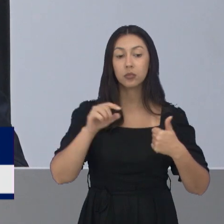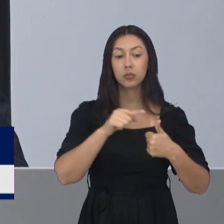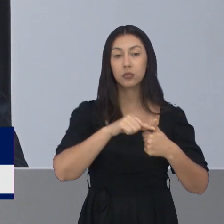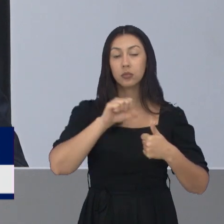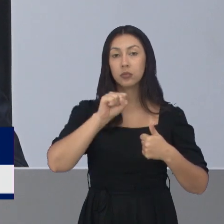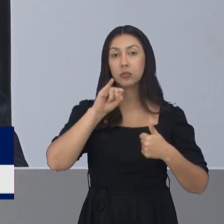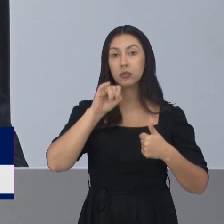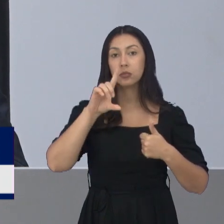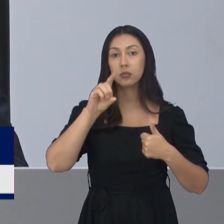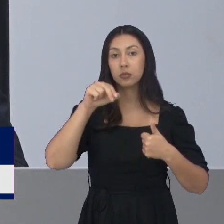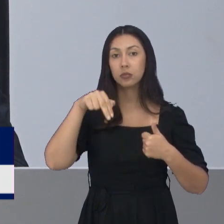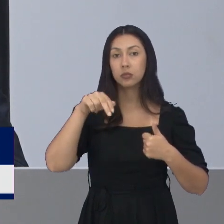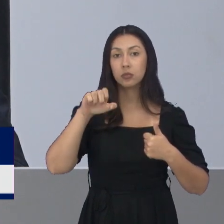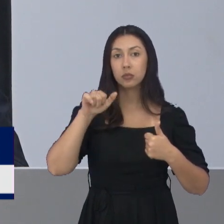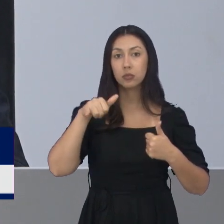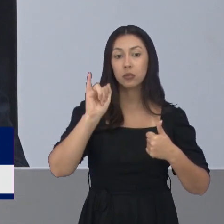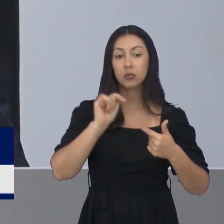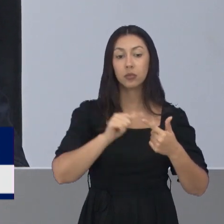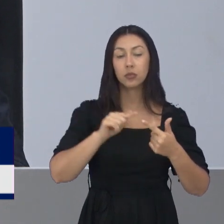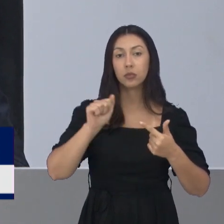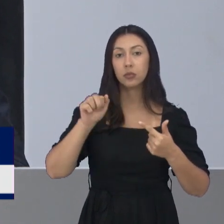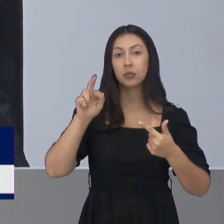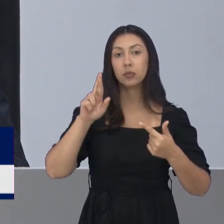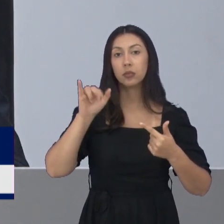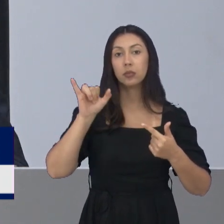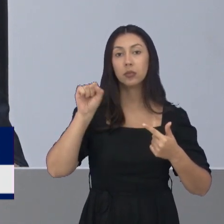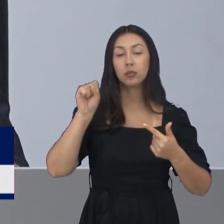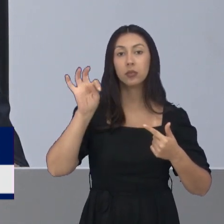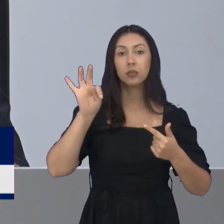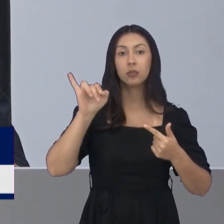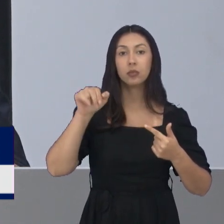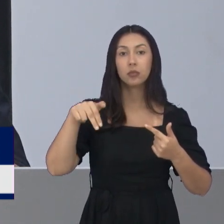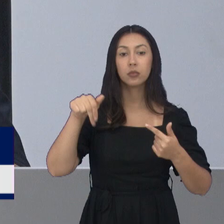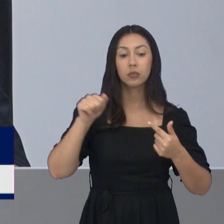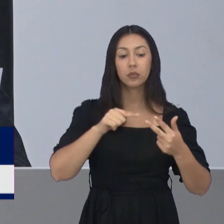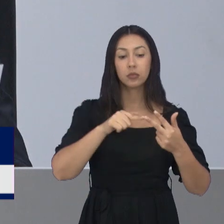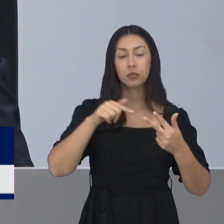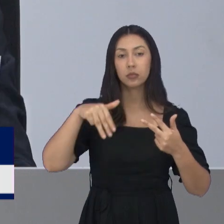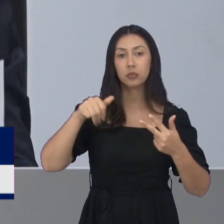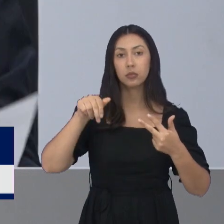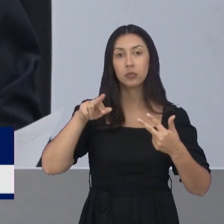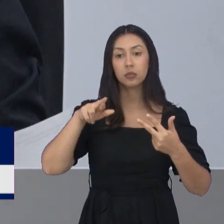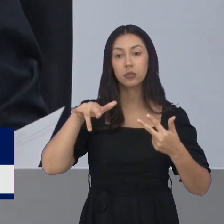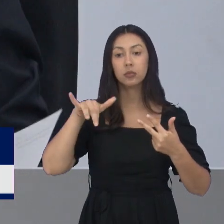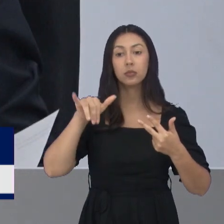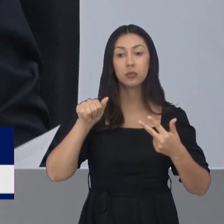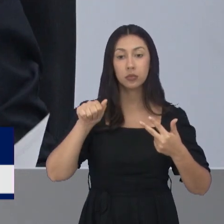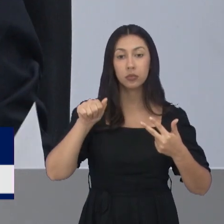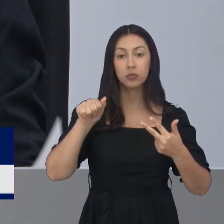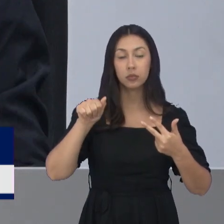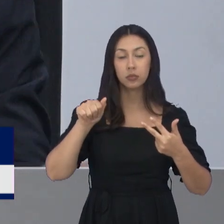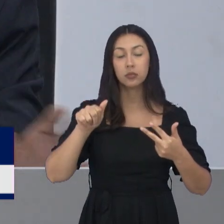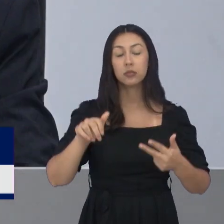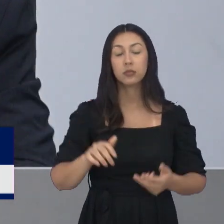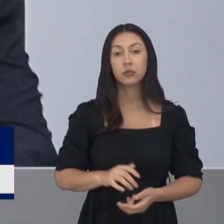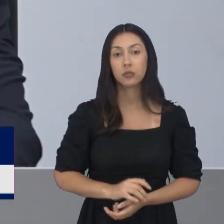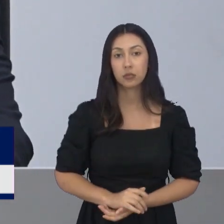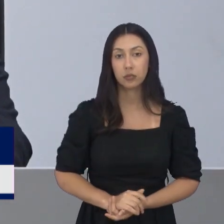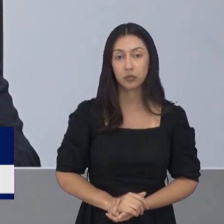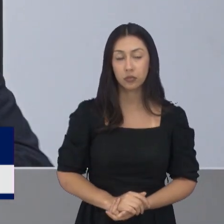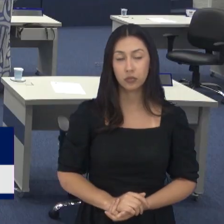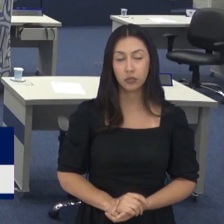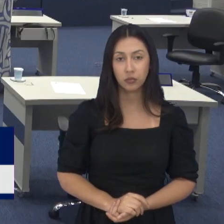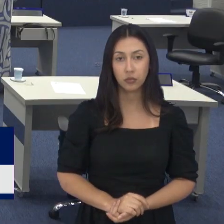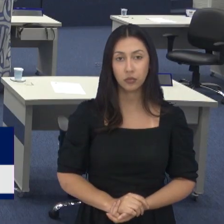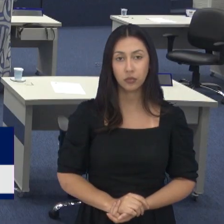da Costa, Aristina Alves Lima, Maria da Glória Veloso Gonçalves.